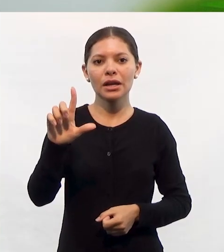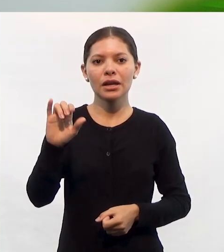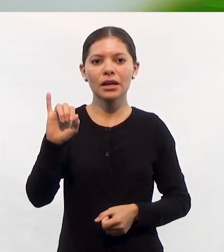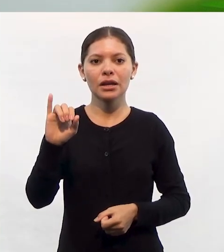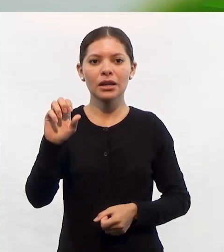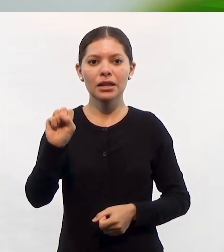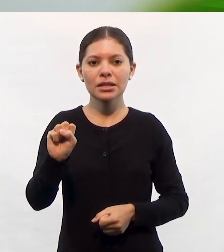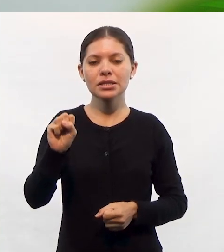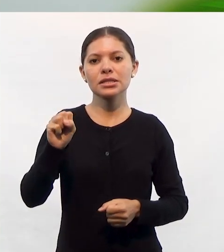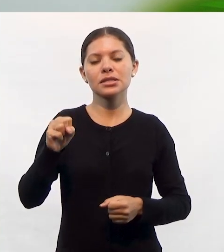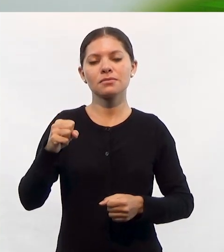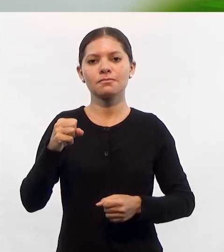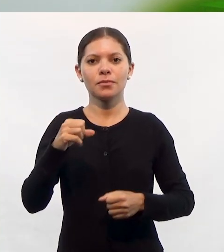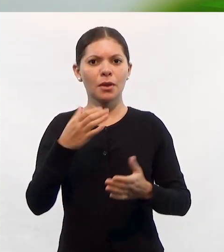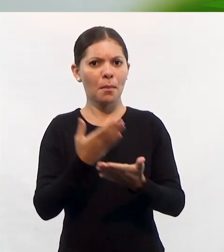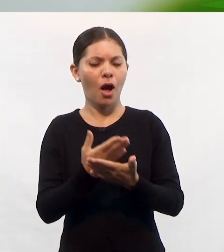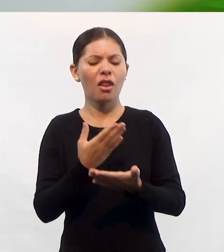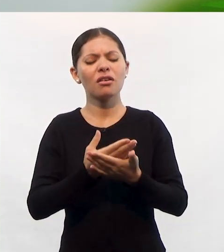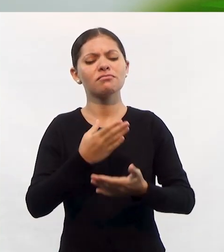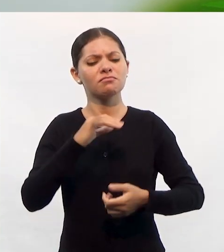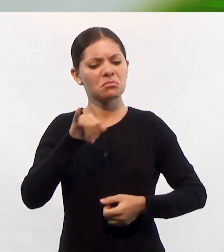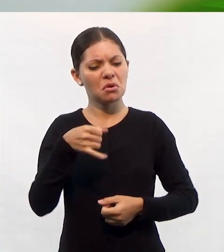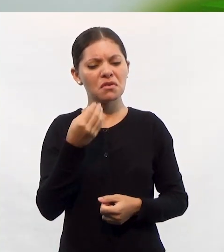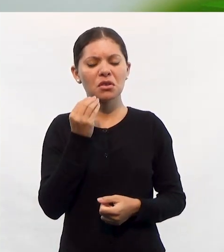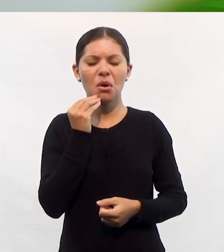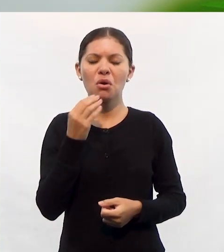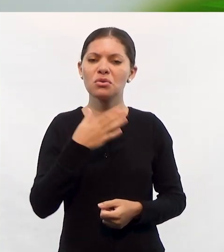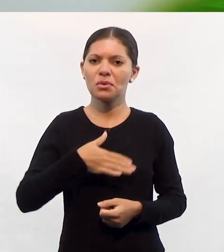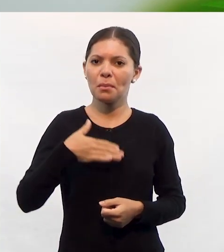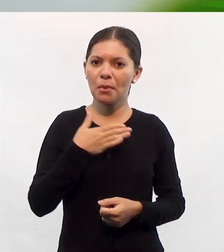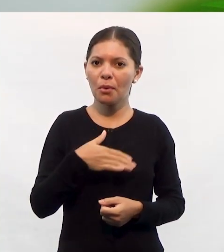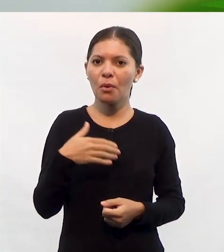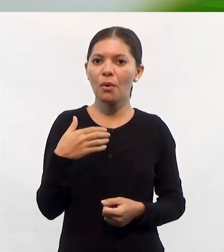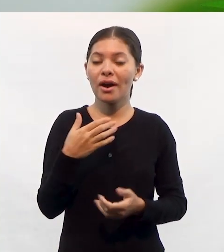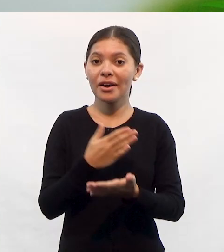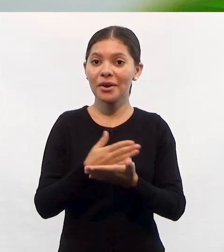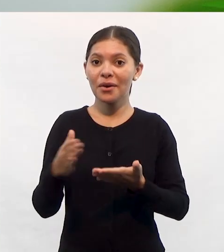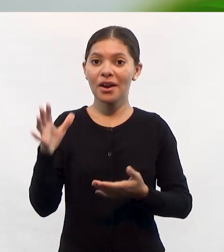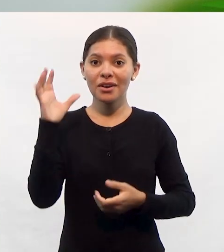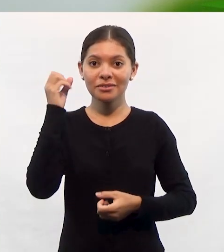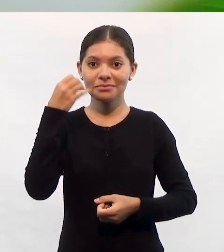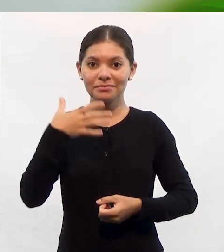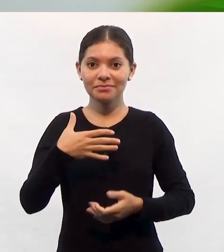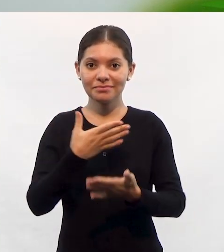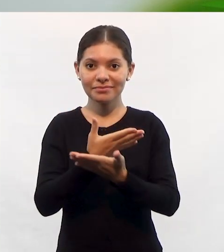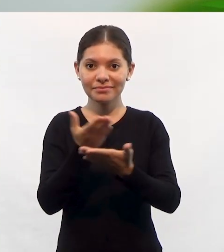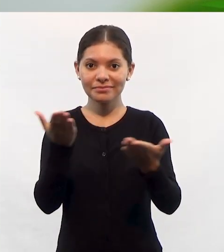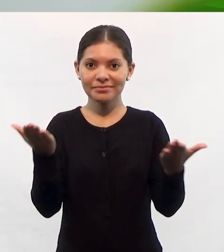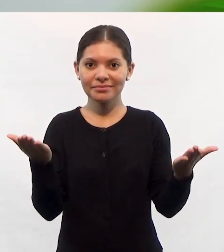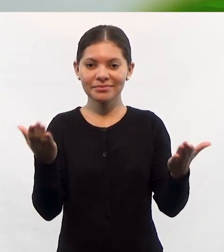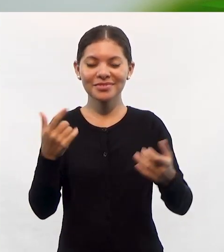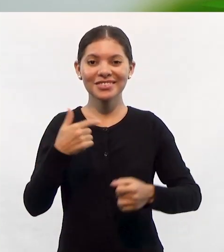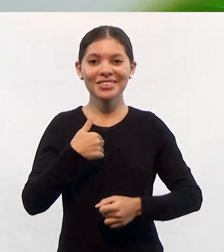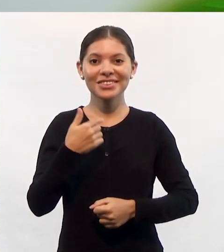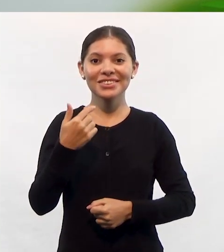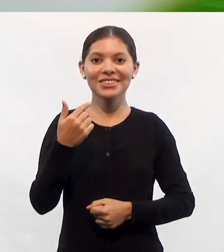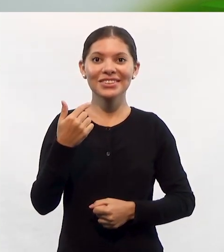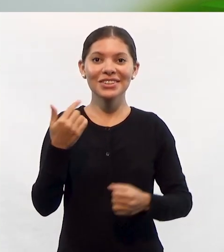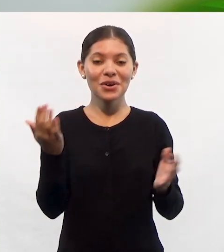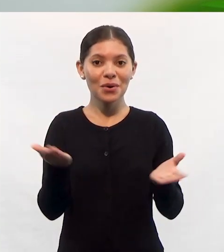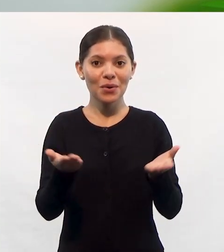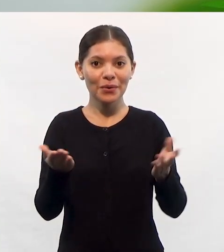que tenhamos um valor bastante proveitosa é eu vou fazer agora minha audiodescrição para vocês eu estou